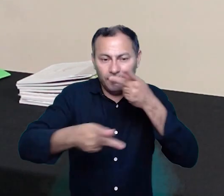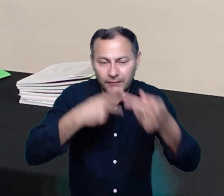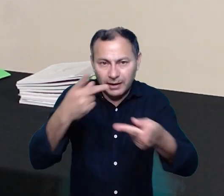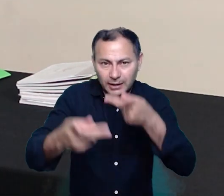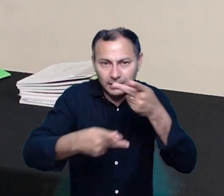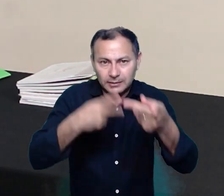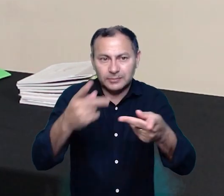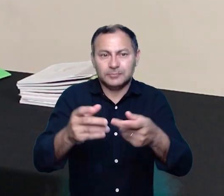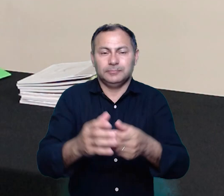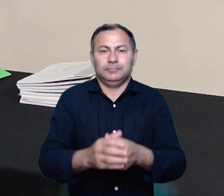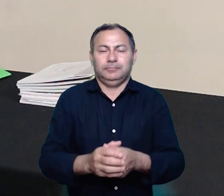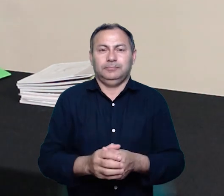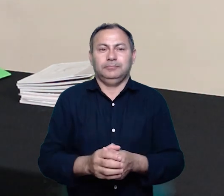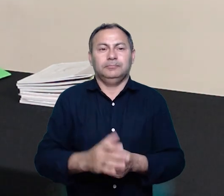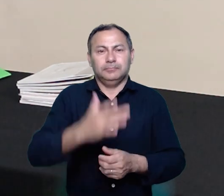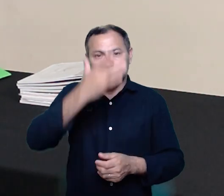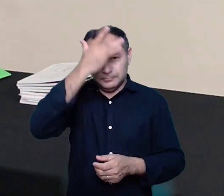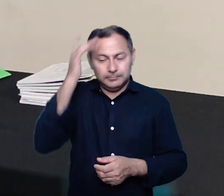Estamos falando da